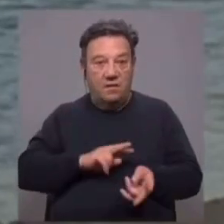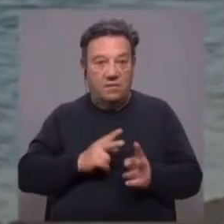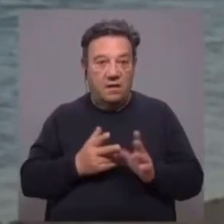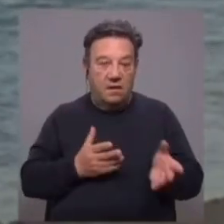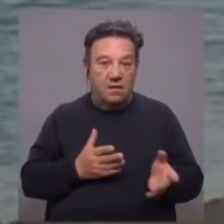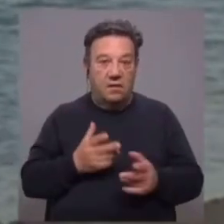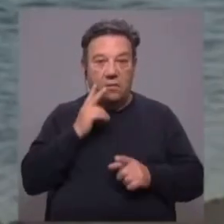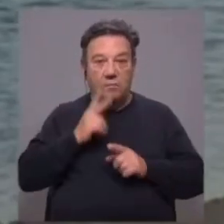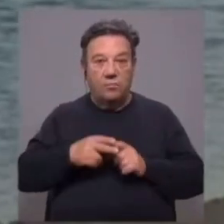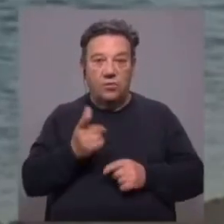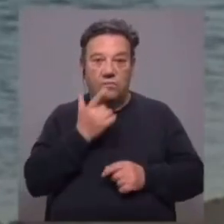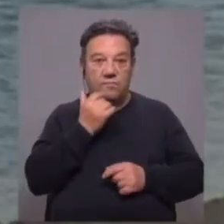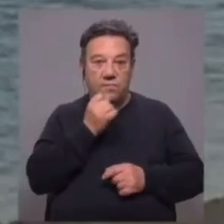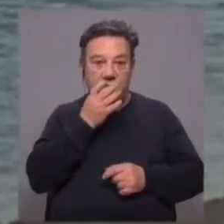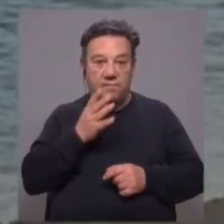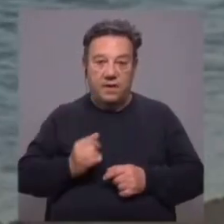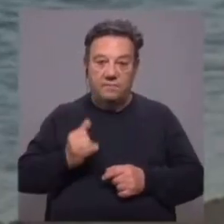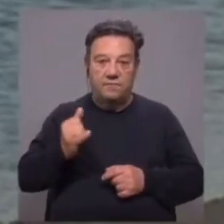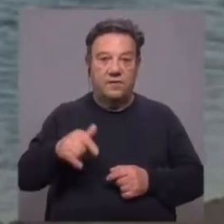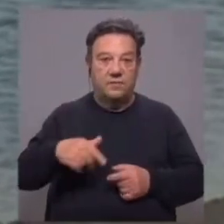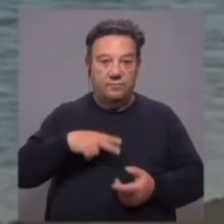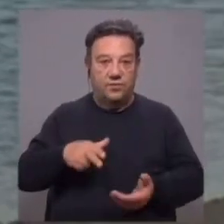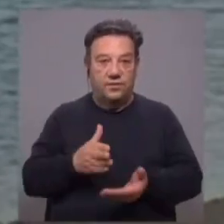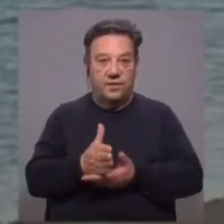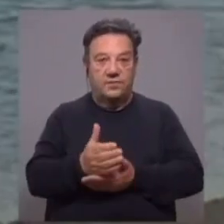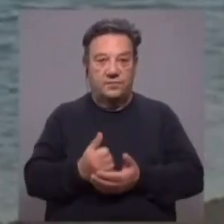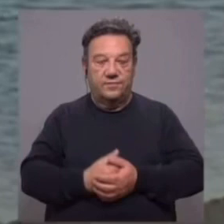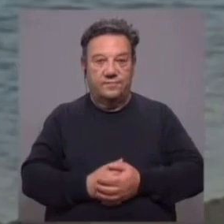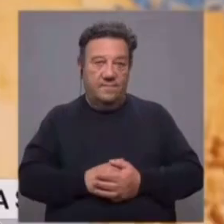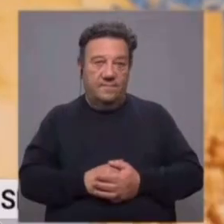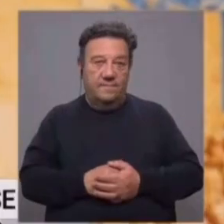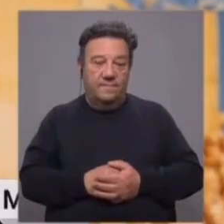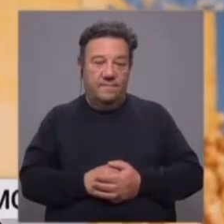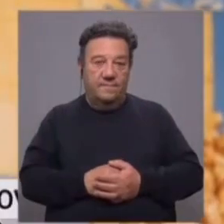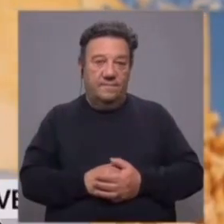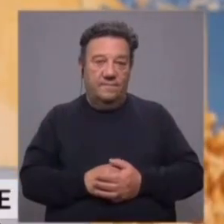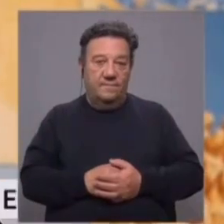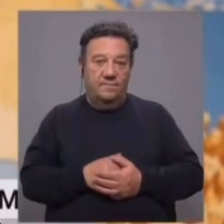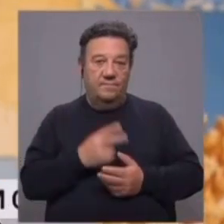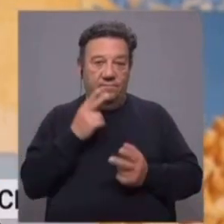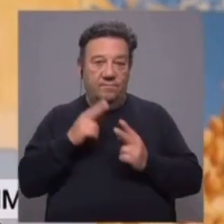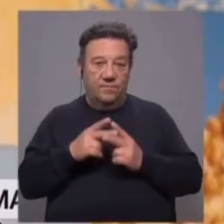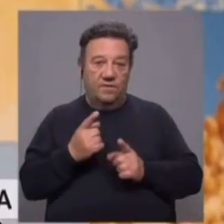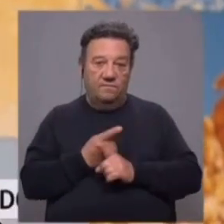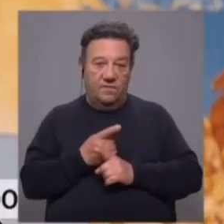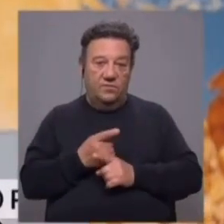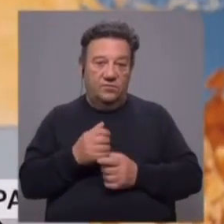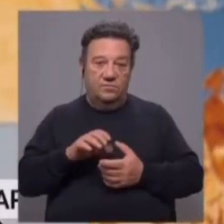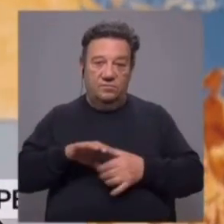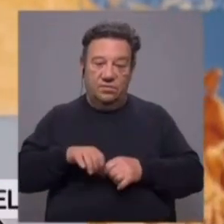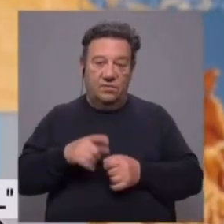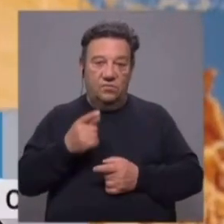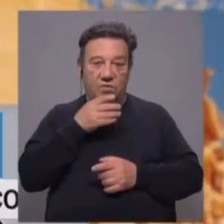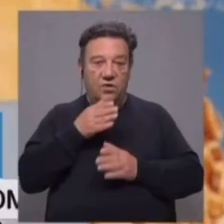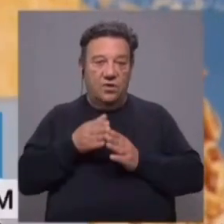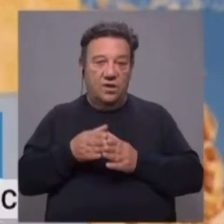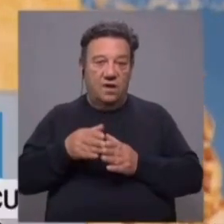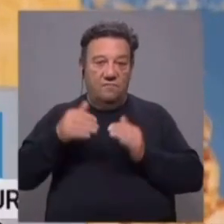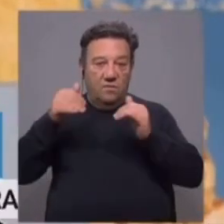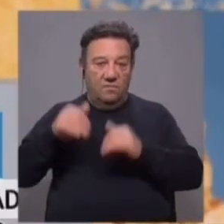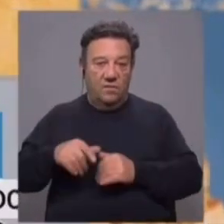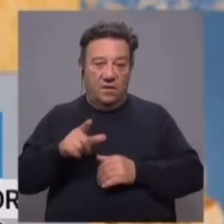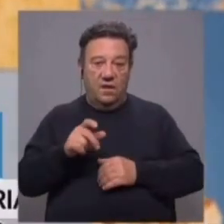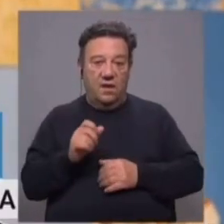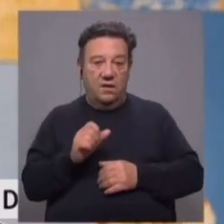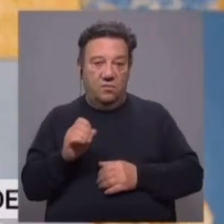Uma reportagem que não pode perder mais à frente neste Portugal em Direto. Foram encontrados vários destroços de um navio naufragado na Lagoa